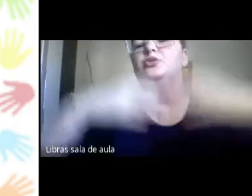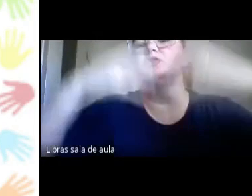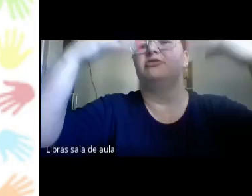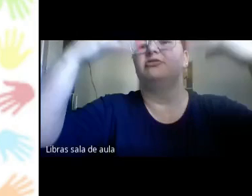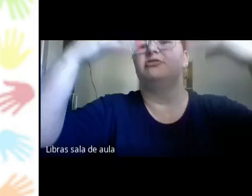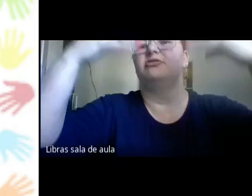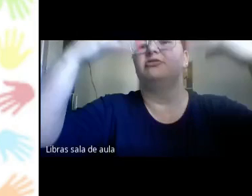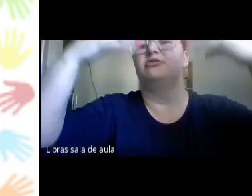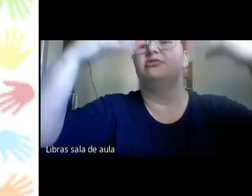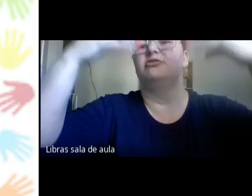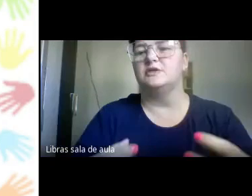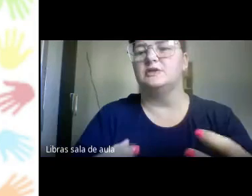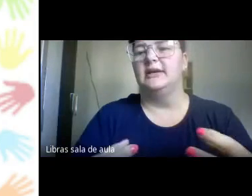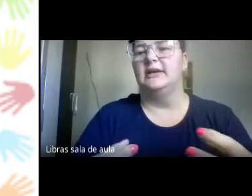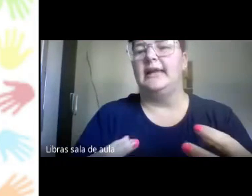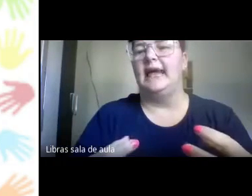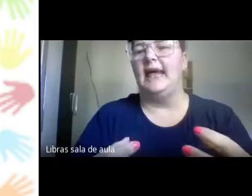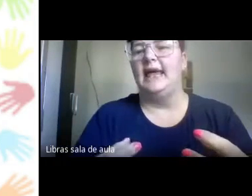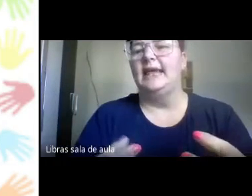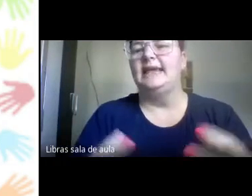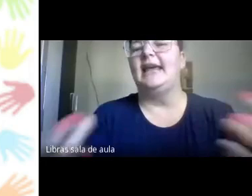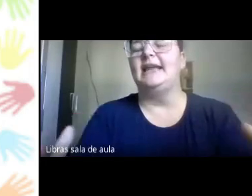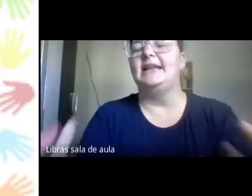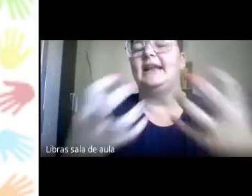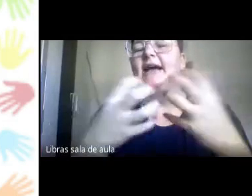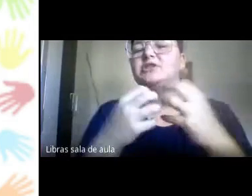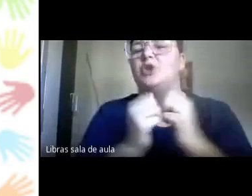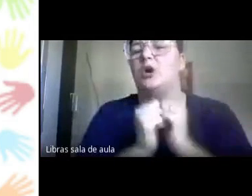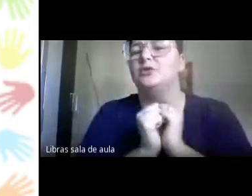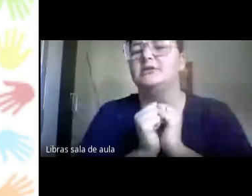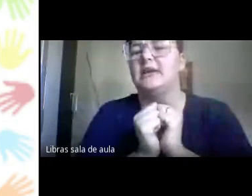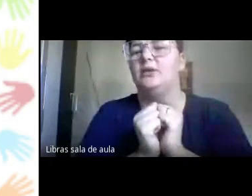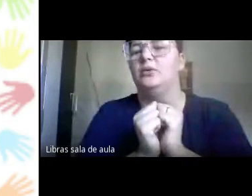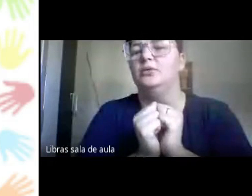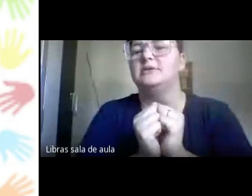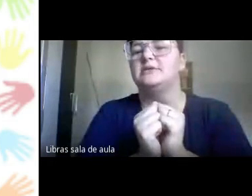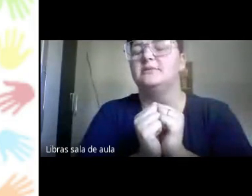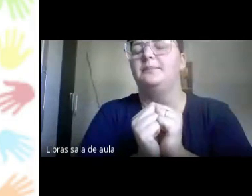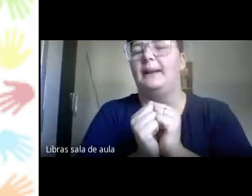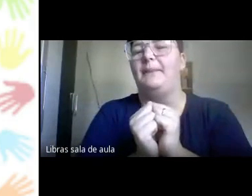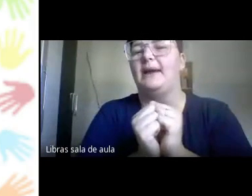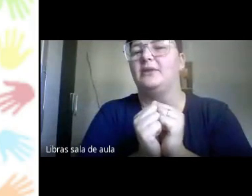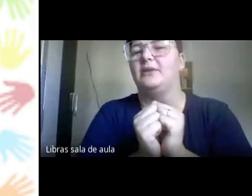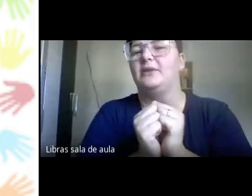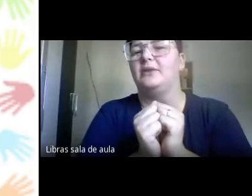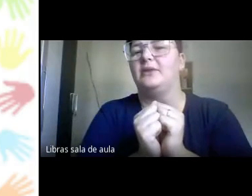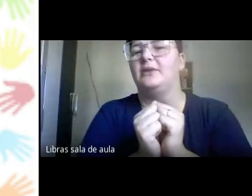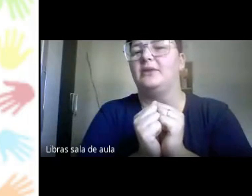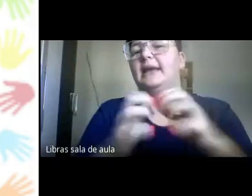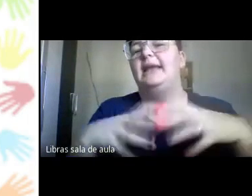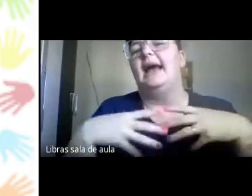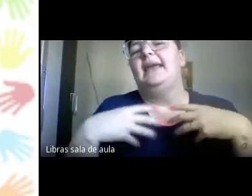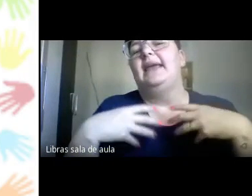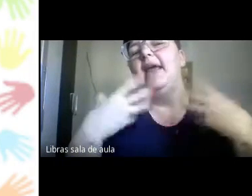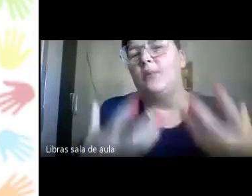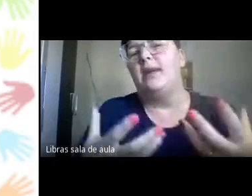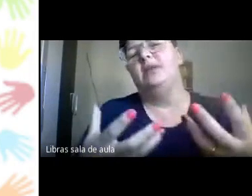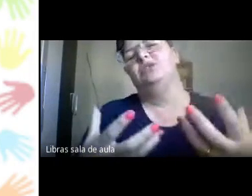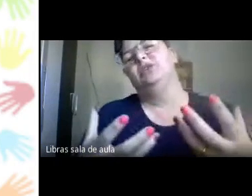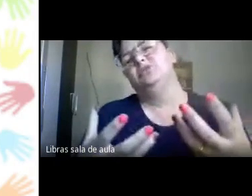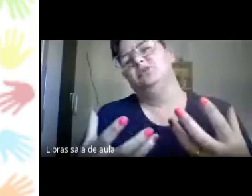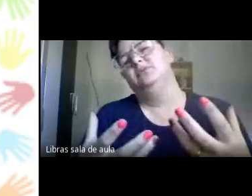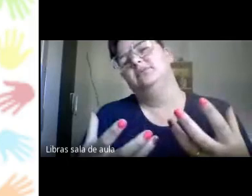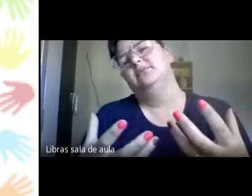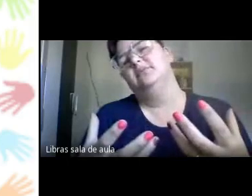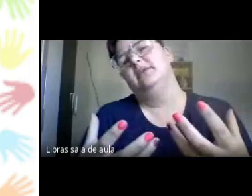professor dos 20 alunos, né? E aí ele traz todos os alunos para perto de si, e aí